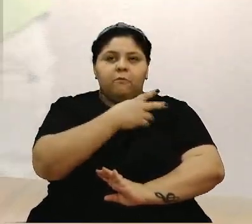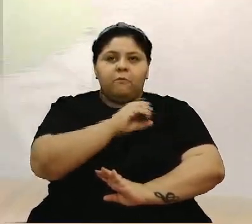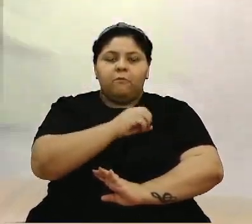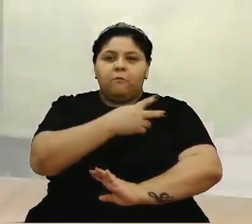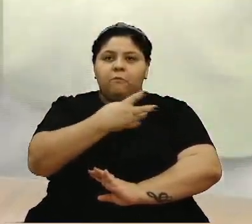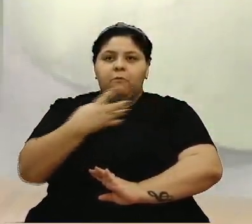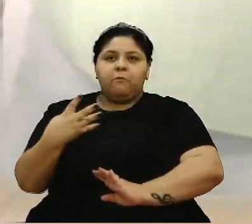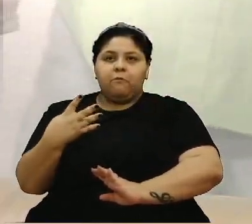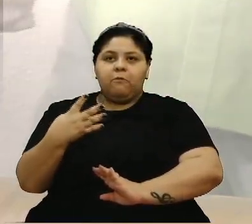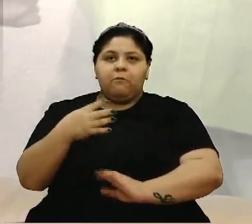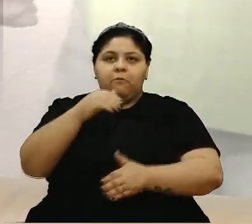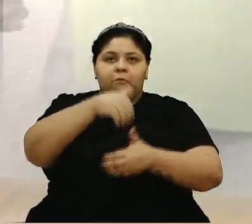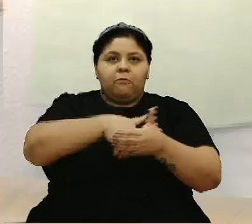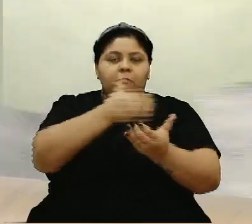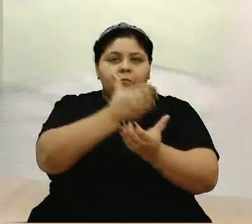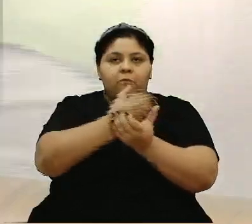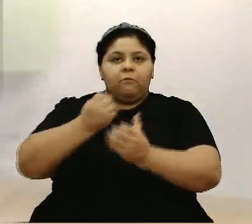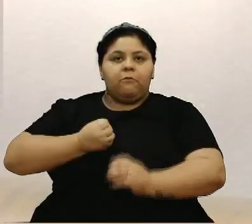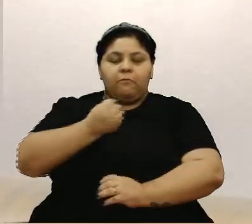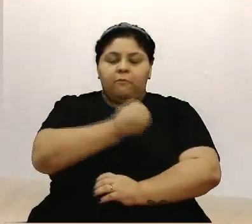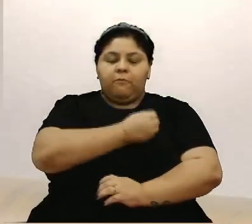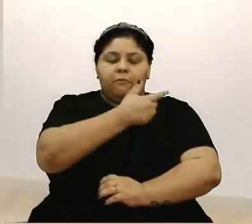60/2024, contido no processo número